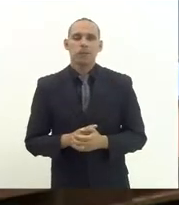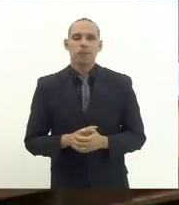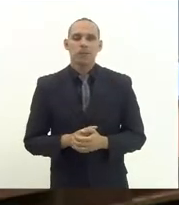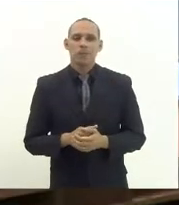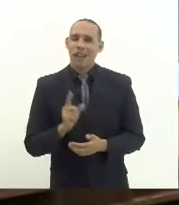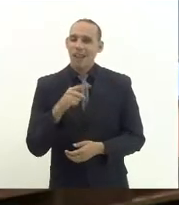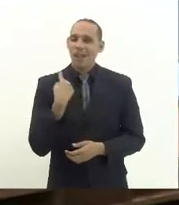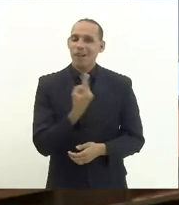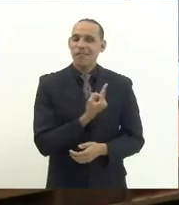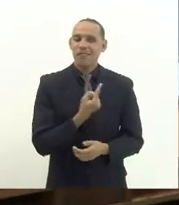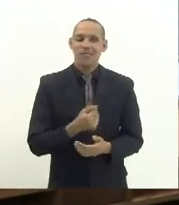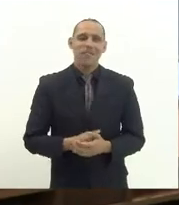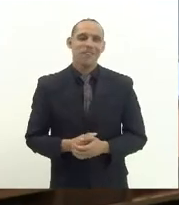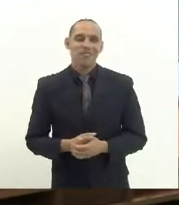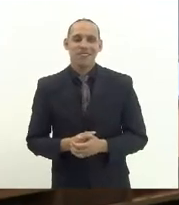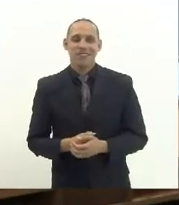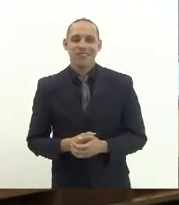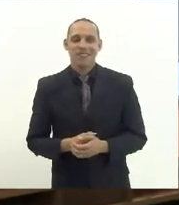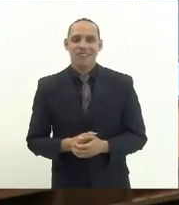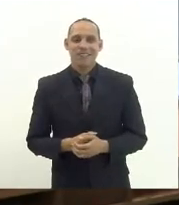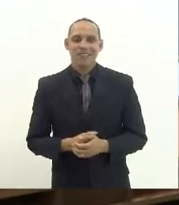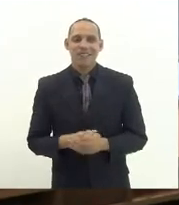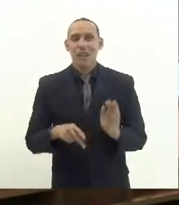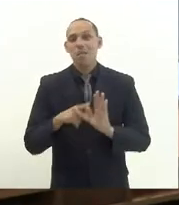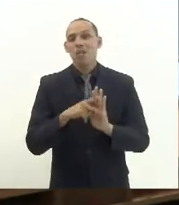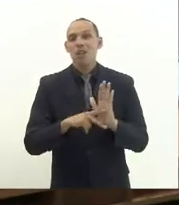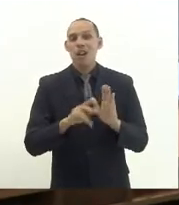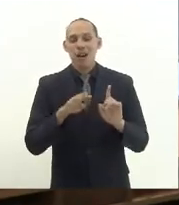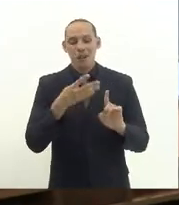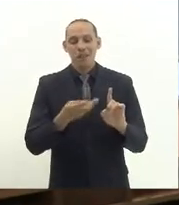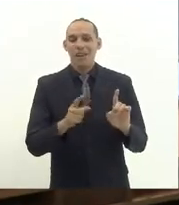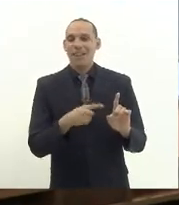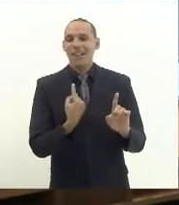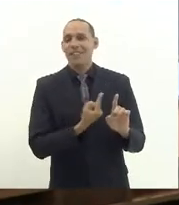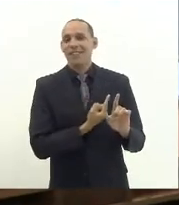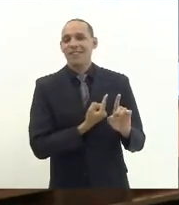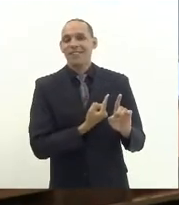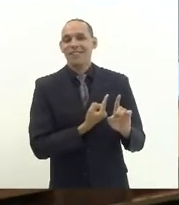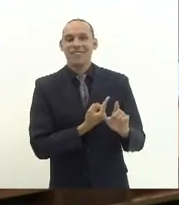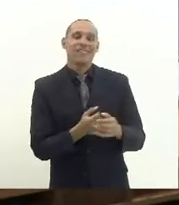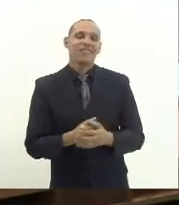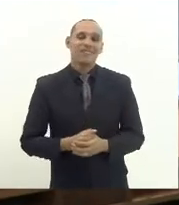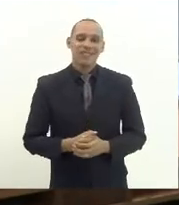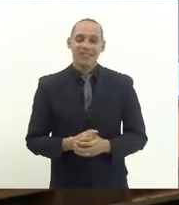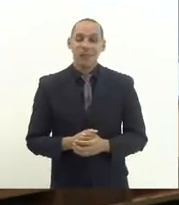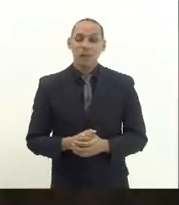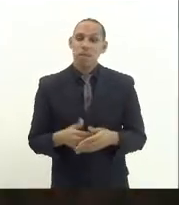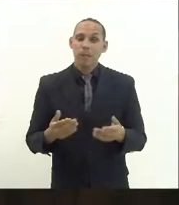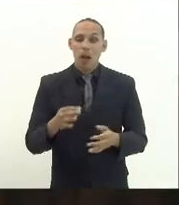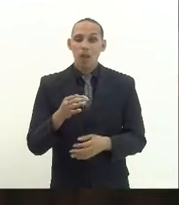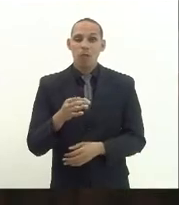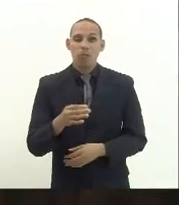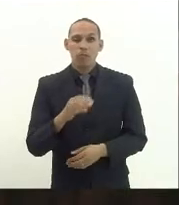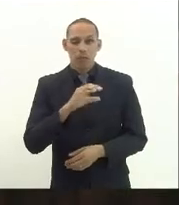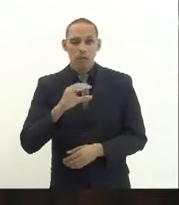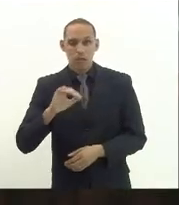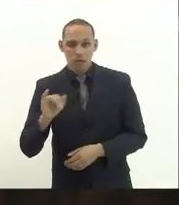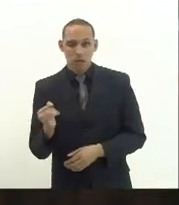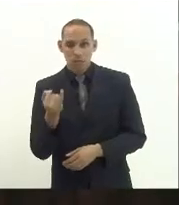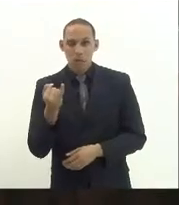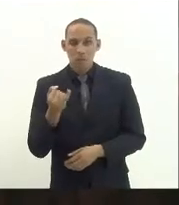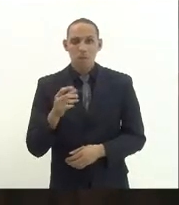e é nós o projeto para homenagem a nós pela comissão de concessão Justiça